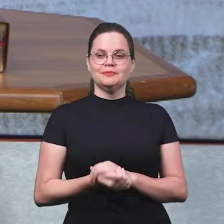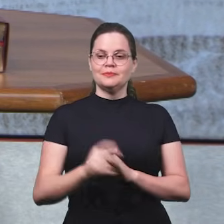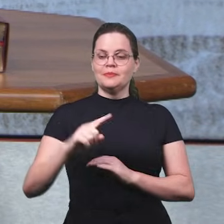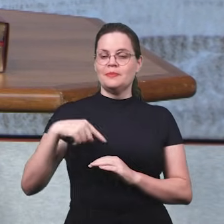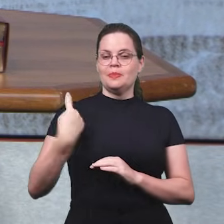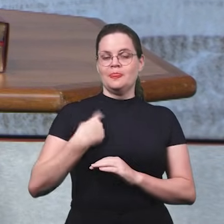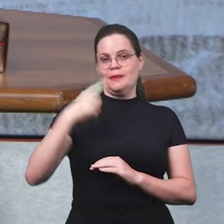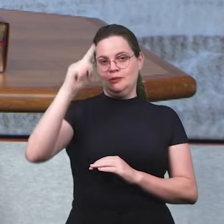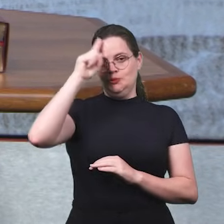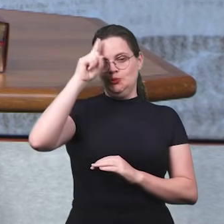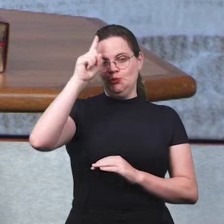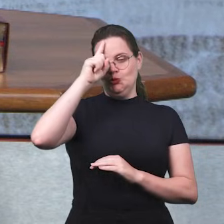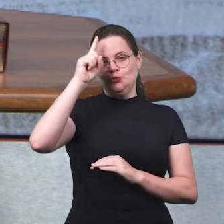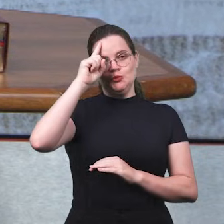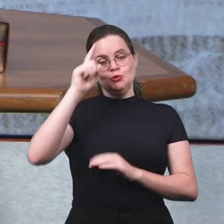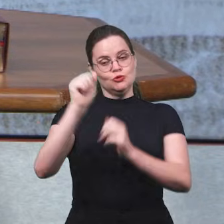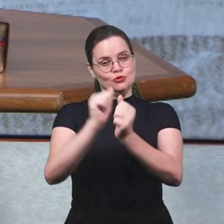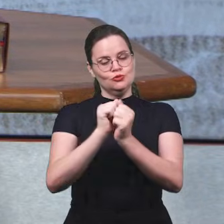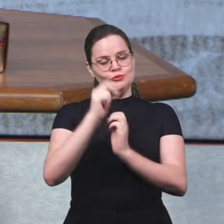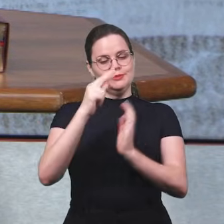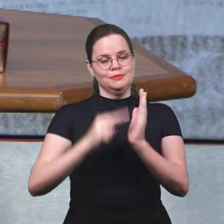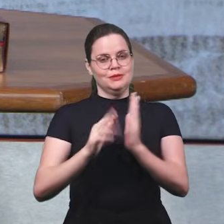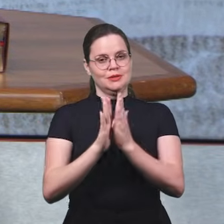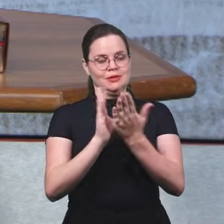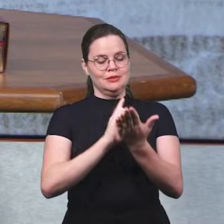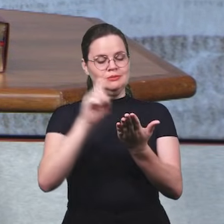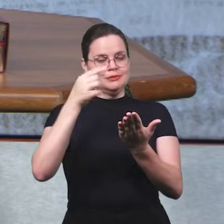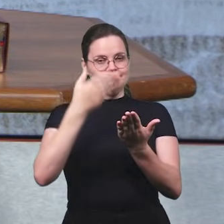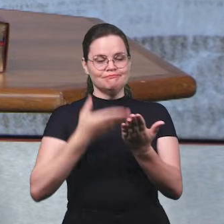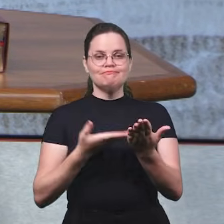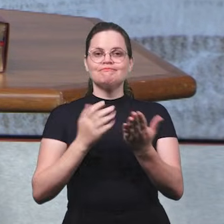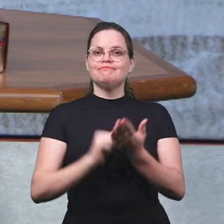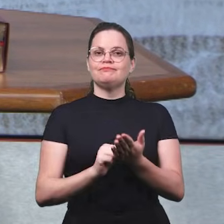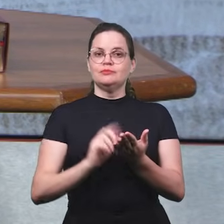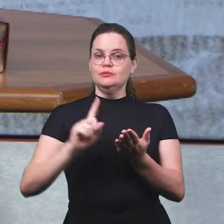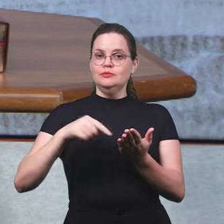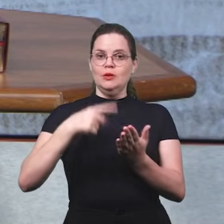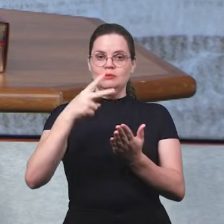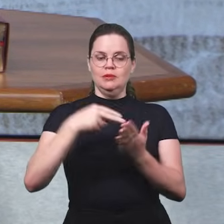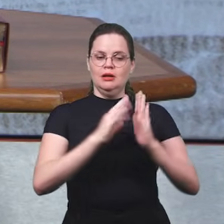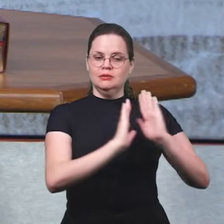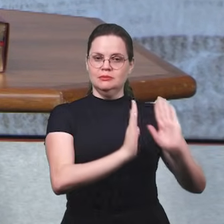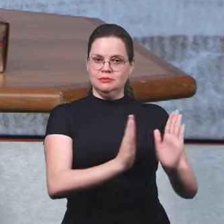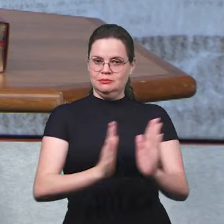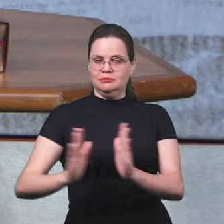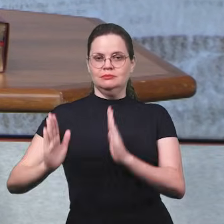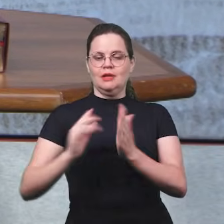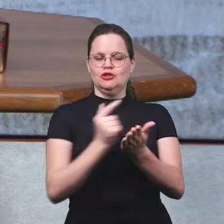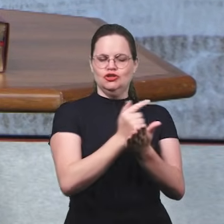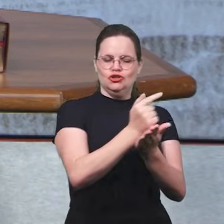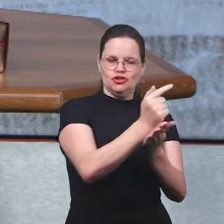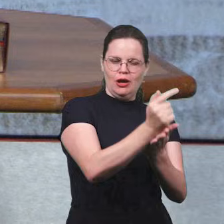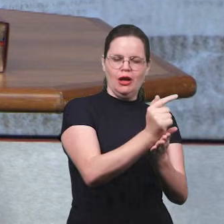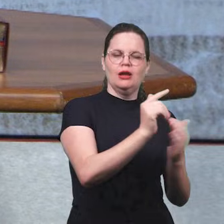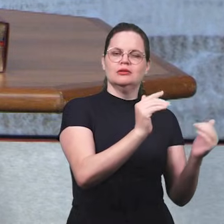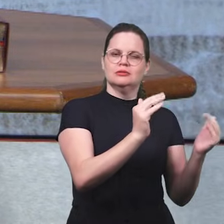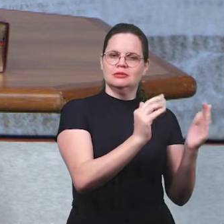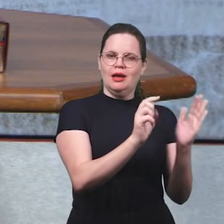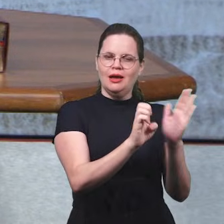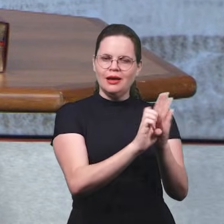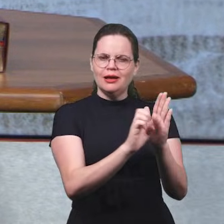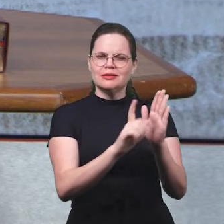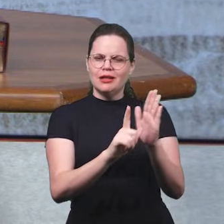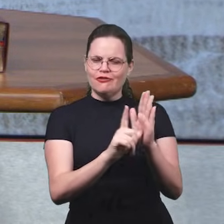dia após dia lido juntos, a palavra do Senhor, estamos fazendo a leitura sequencial da Bíblia, iniciamos lá em